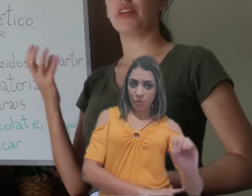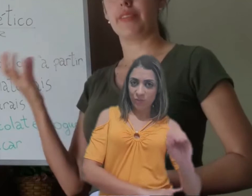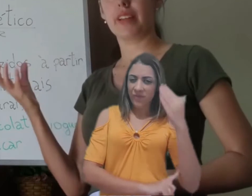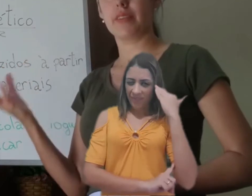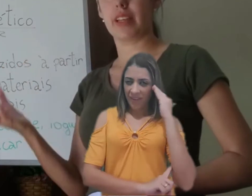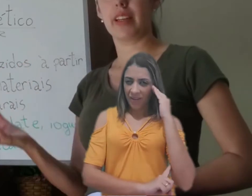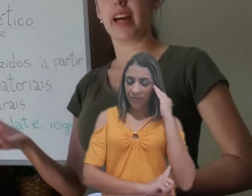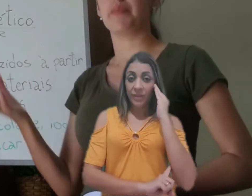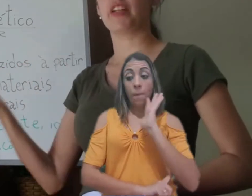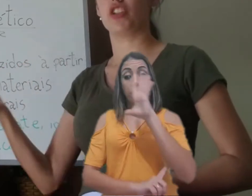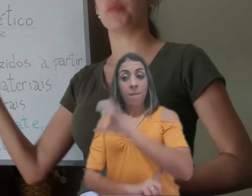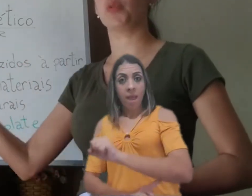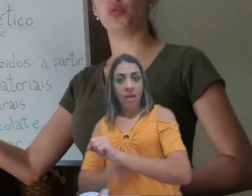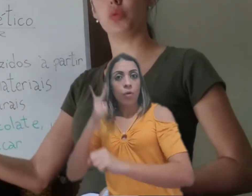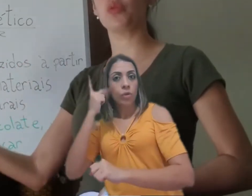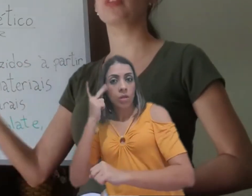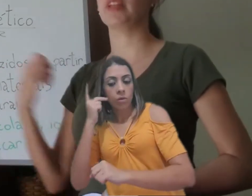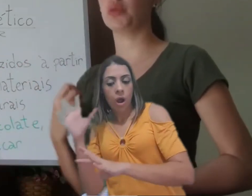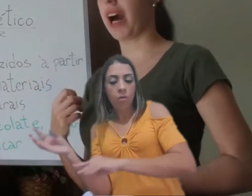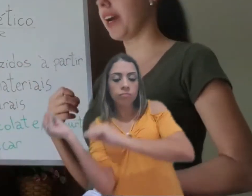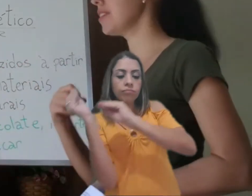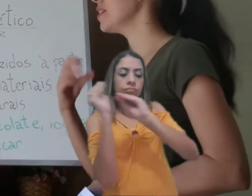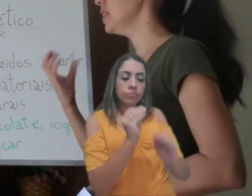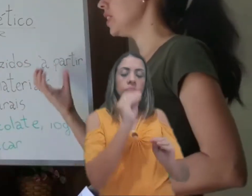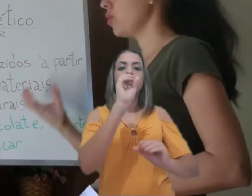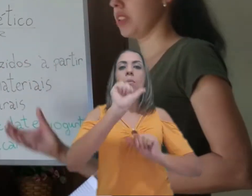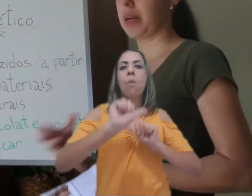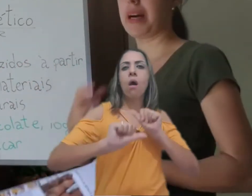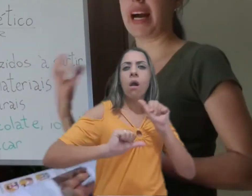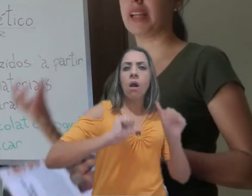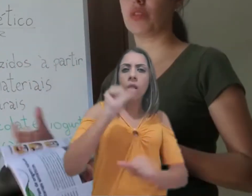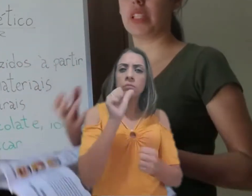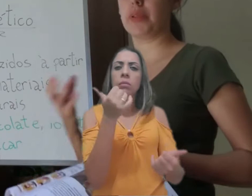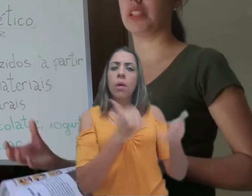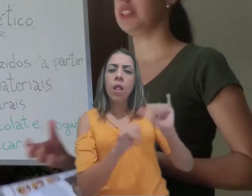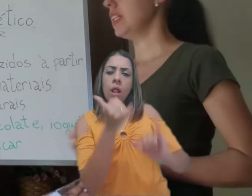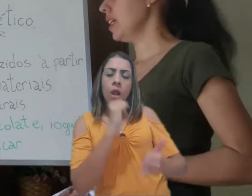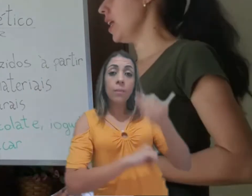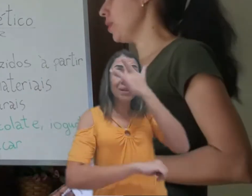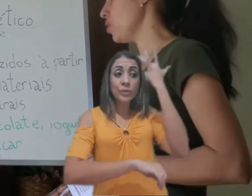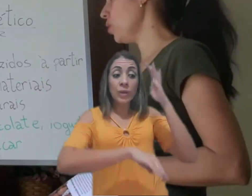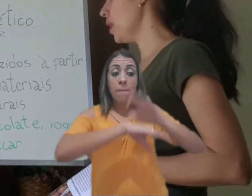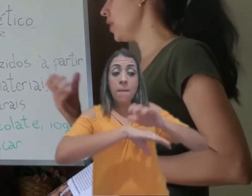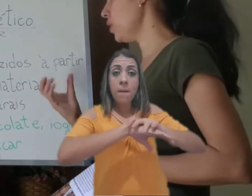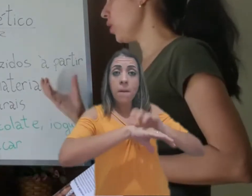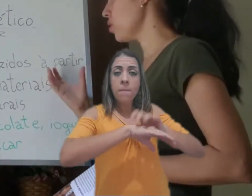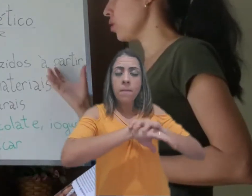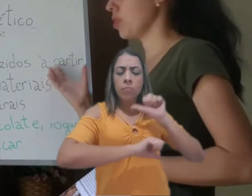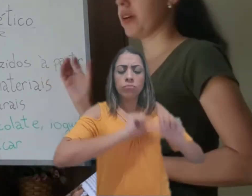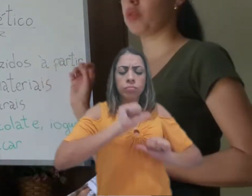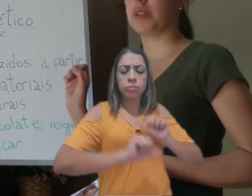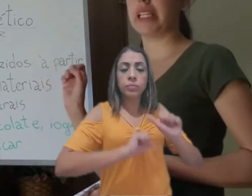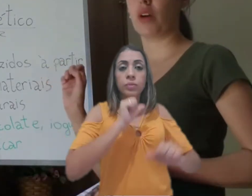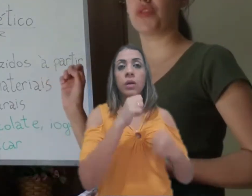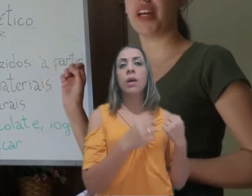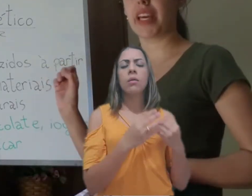Ele vai ser criado a partir de produtos naturais, vão ser trabalhados ali pelo ser humano e vão se transformar